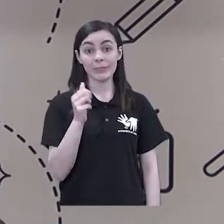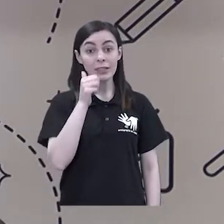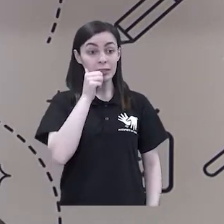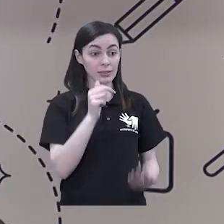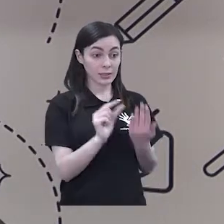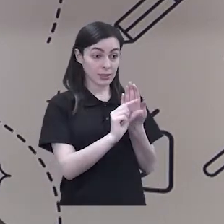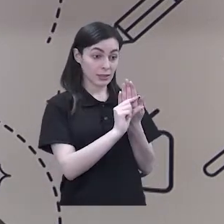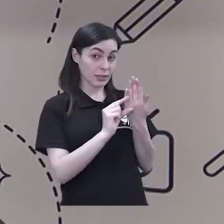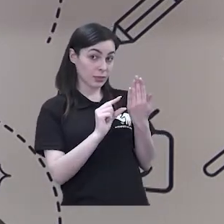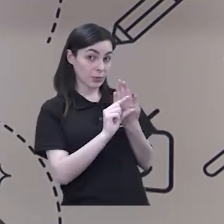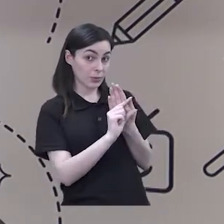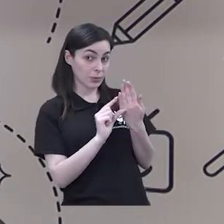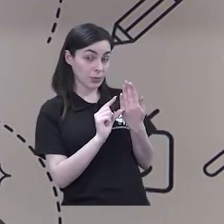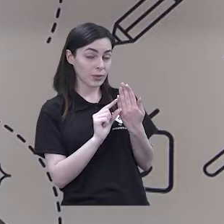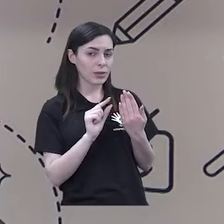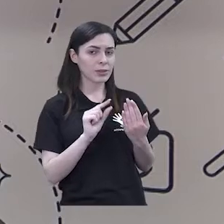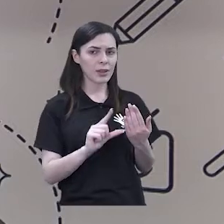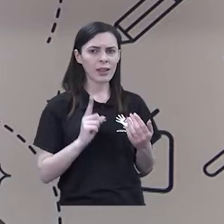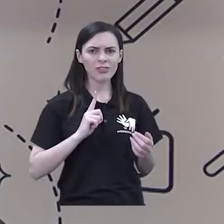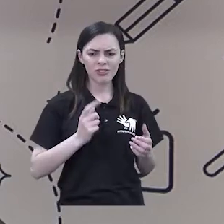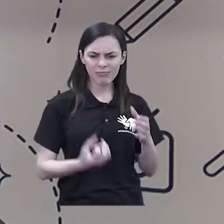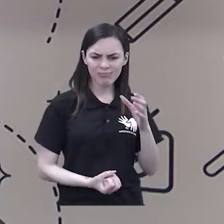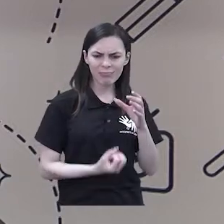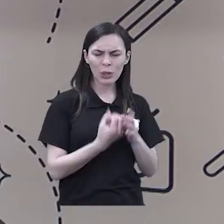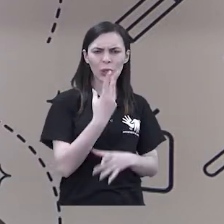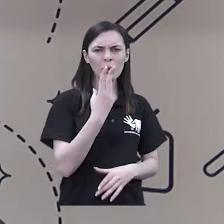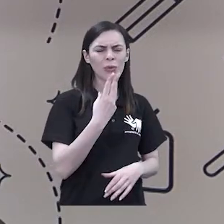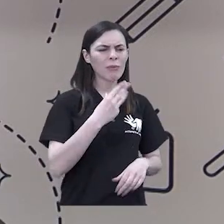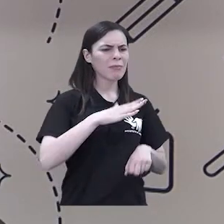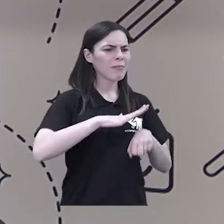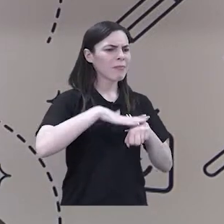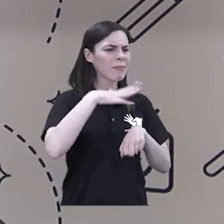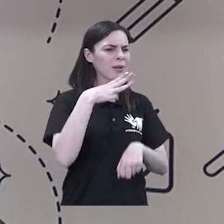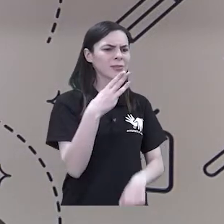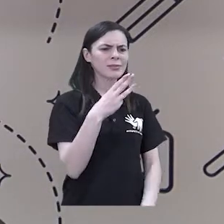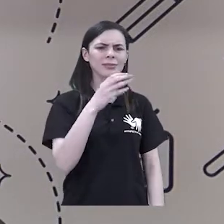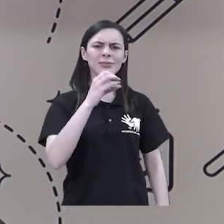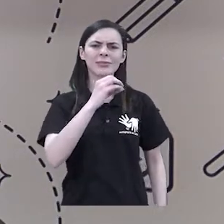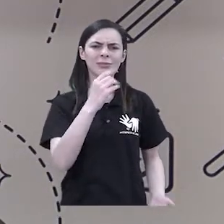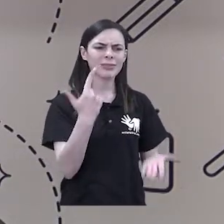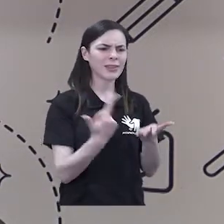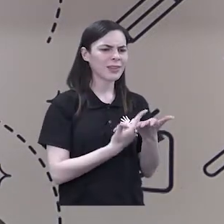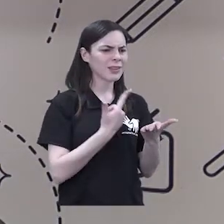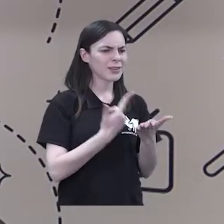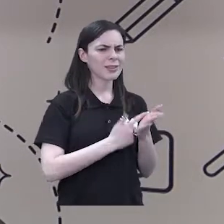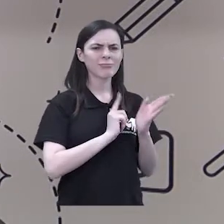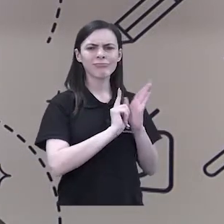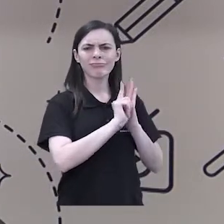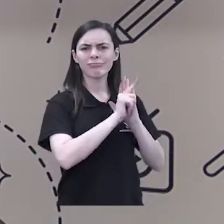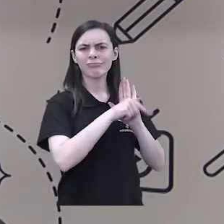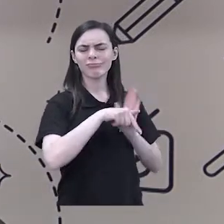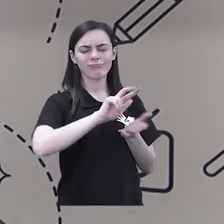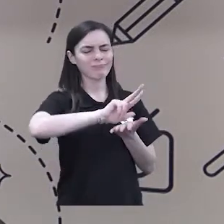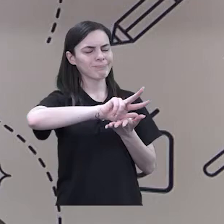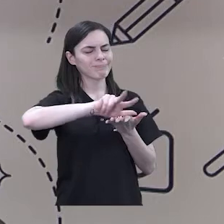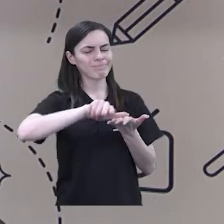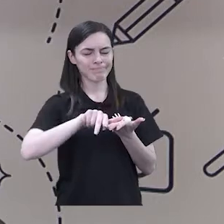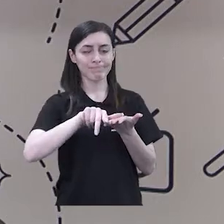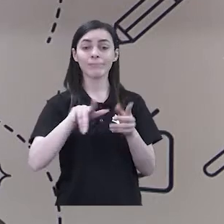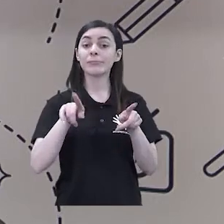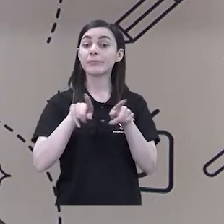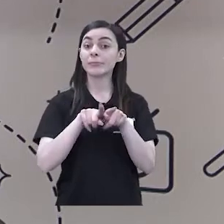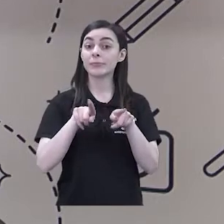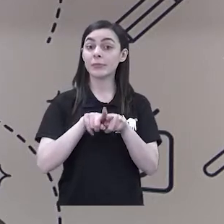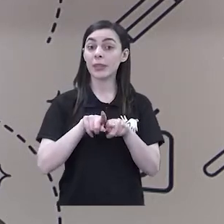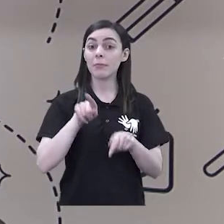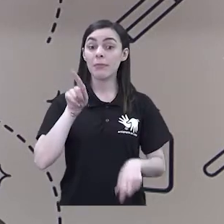Bell Hooks, ela é autora de mais de 30 livros de diversos gêneros. Ela